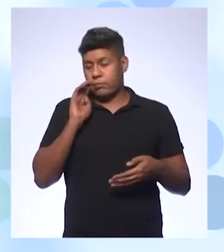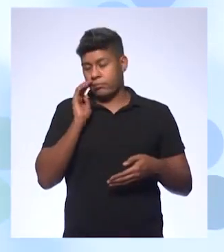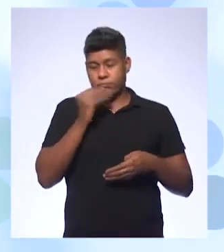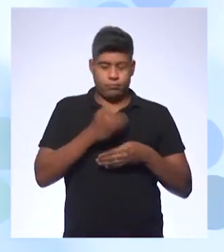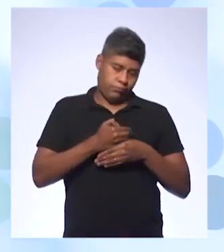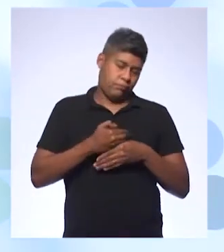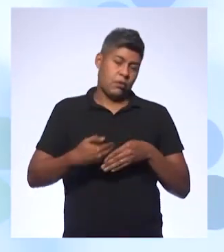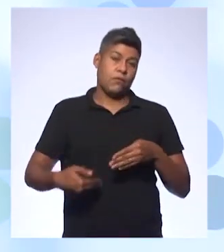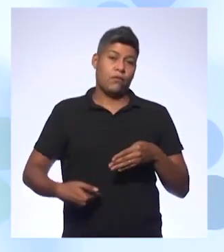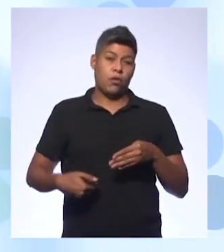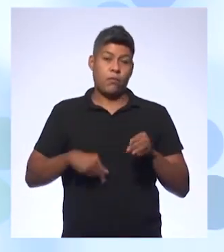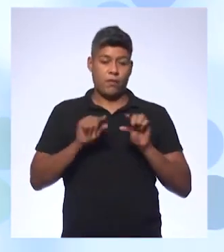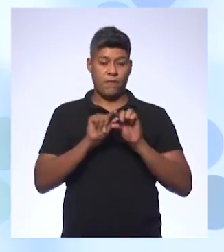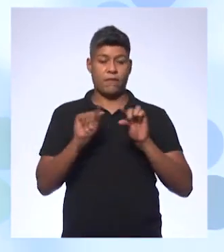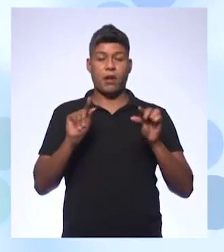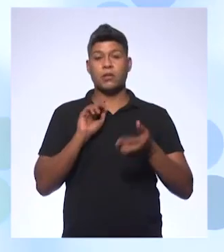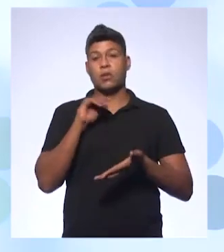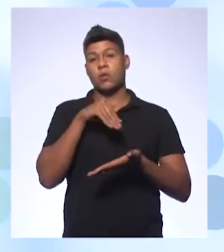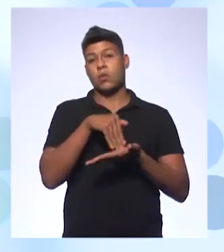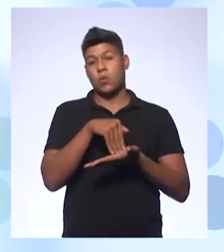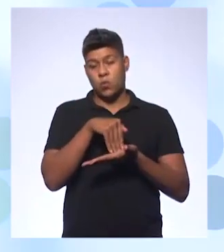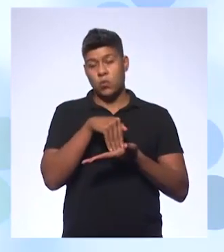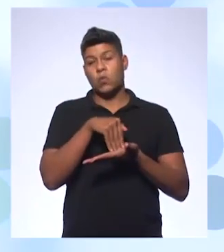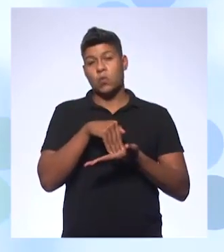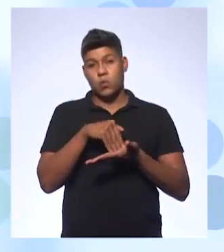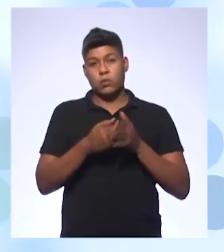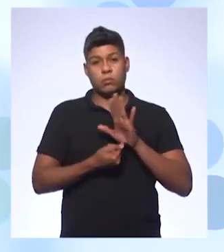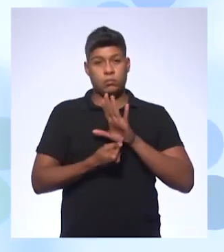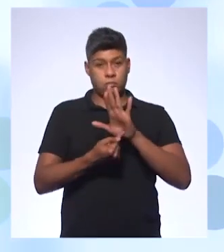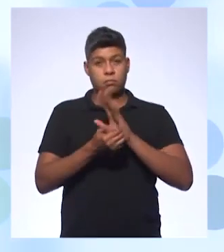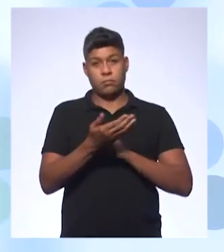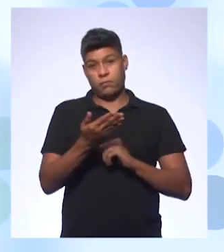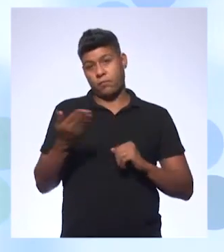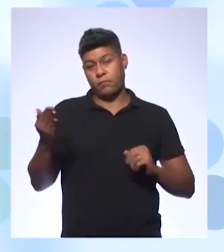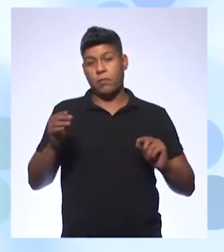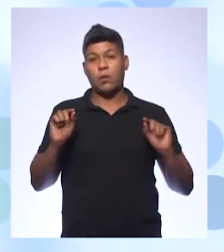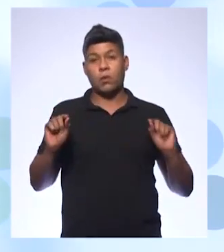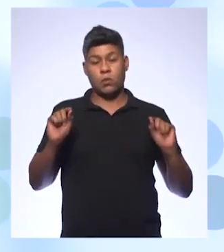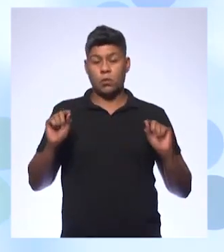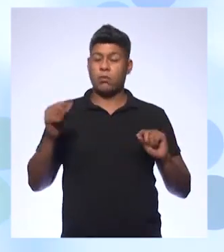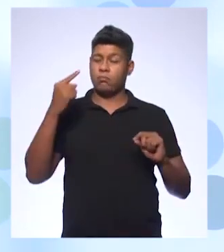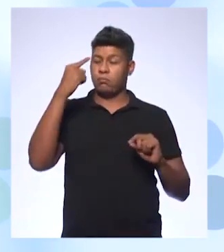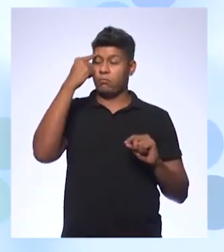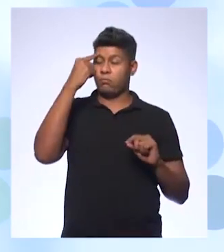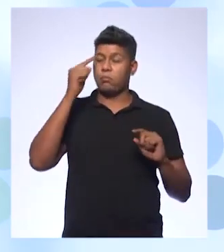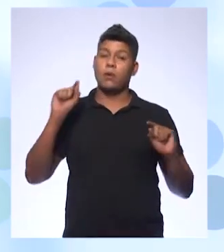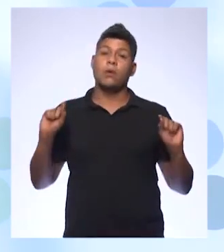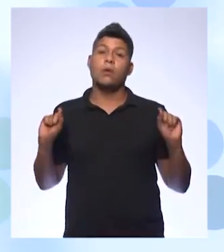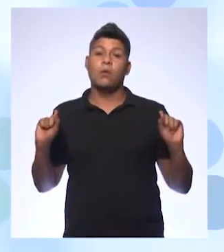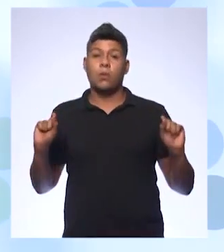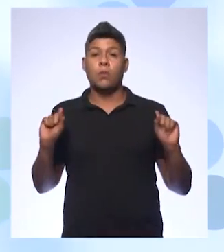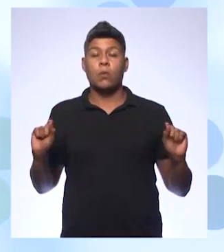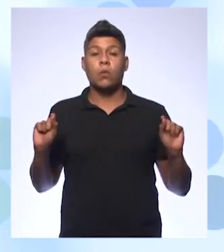fome. E a última frase, né, desse trecho do documentário que eu passei para vocês reflete muito essa